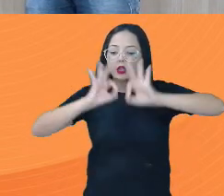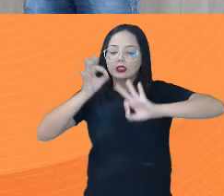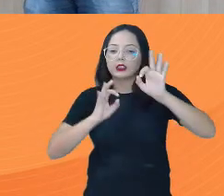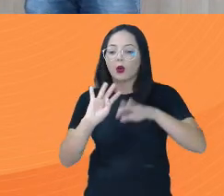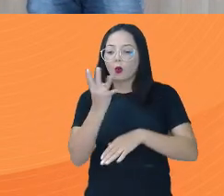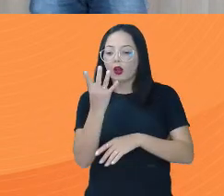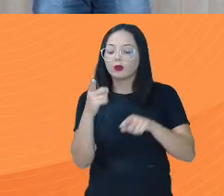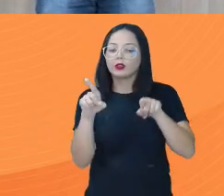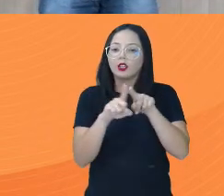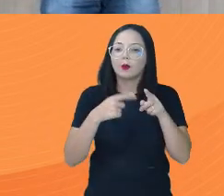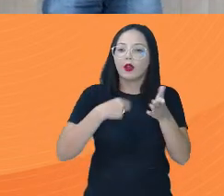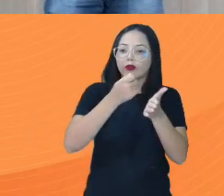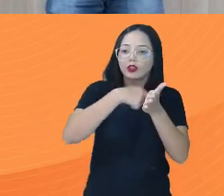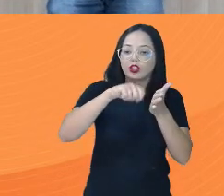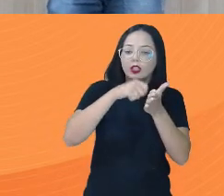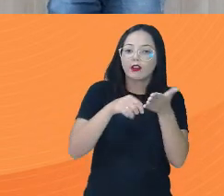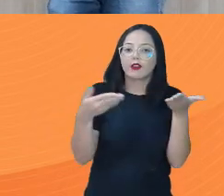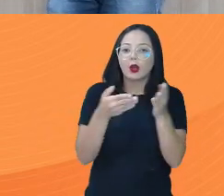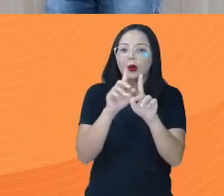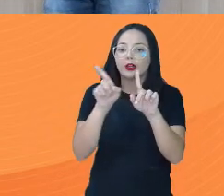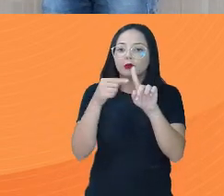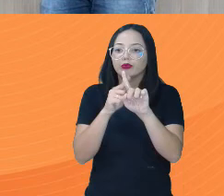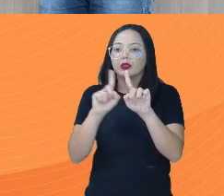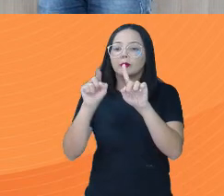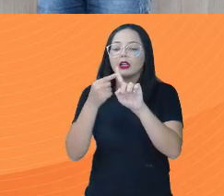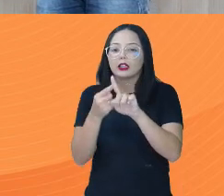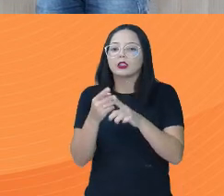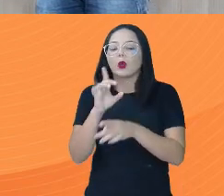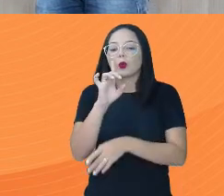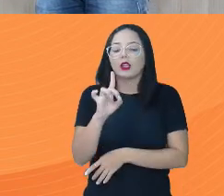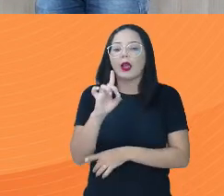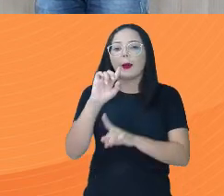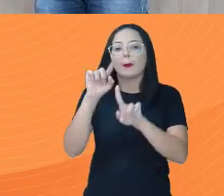E vou escrever como uma multiplicação do